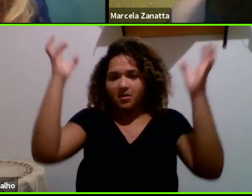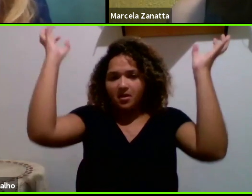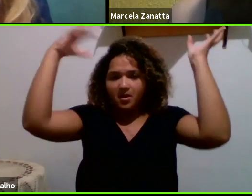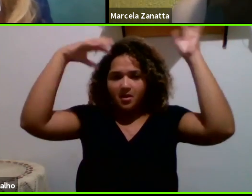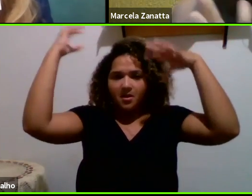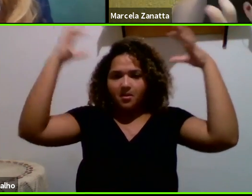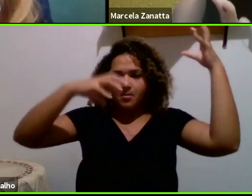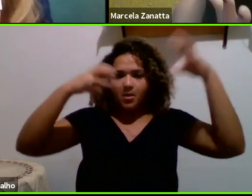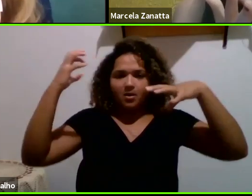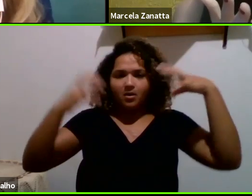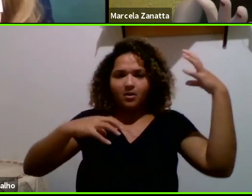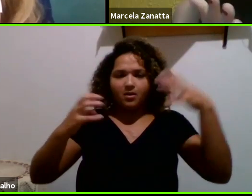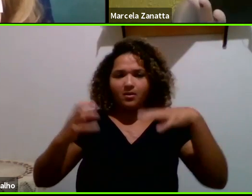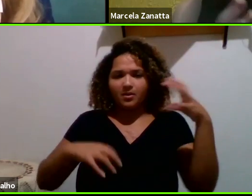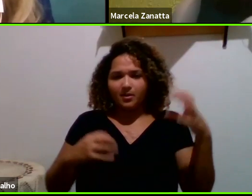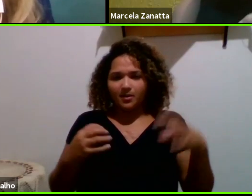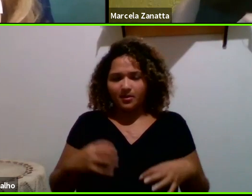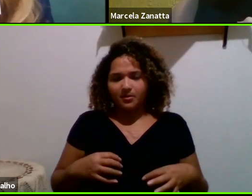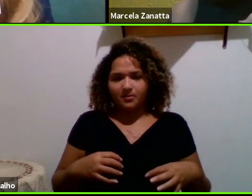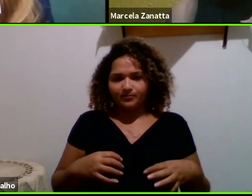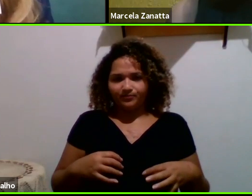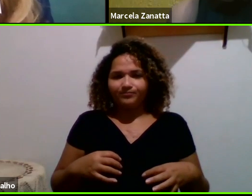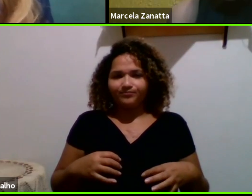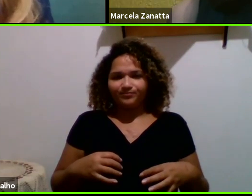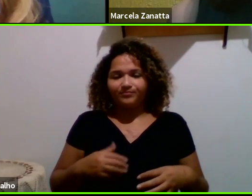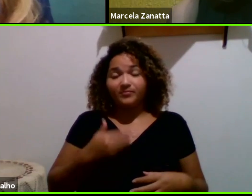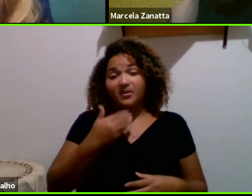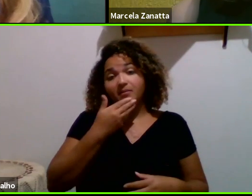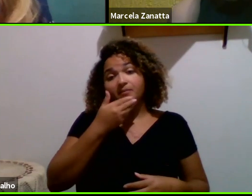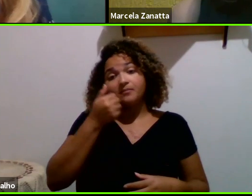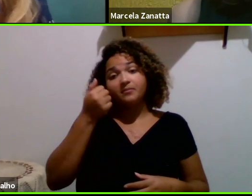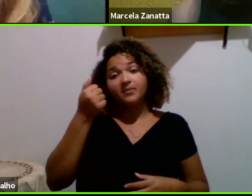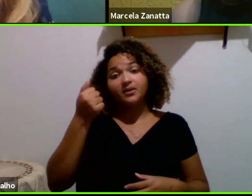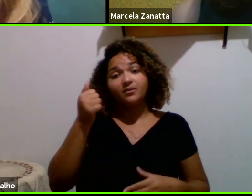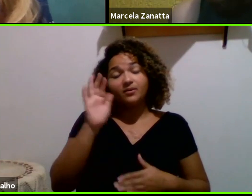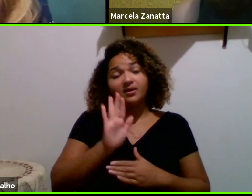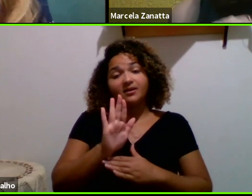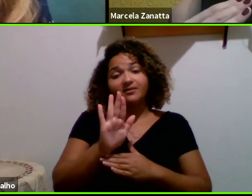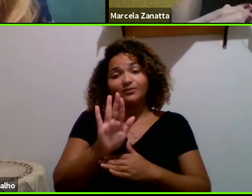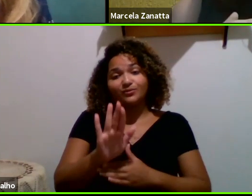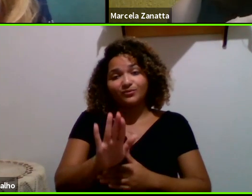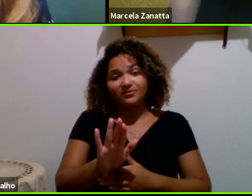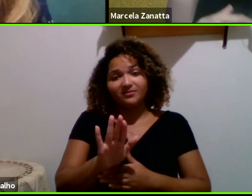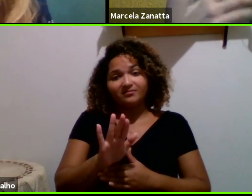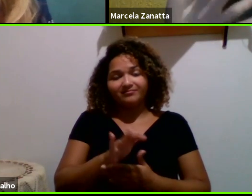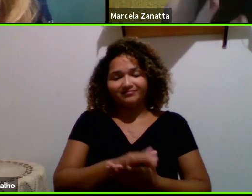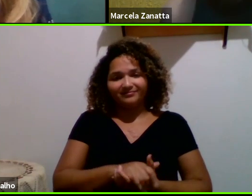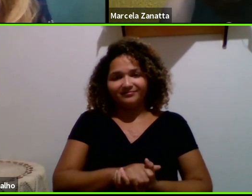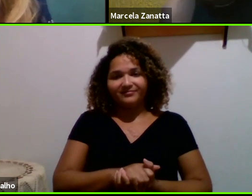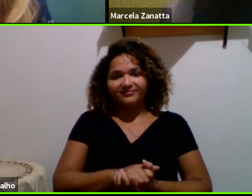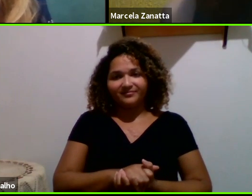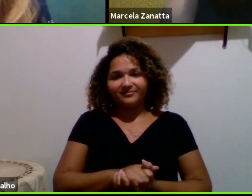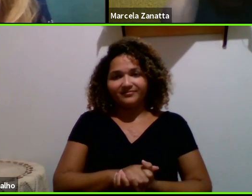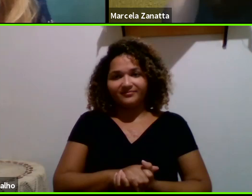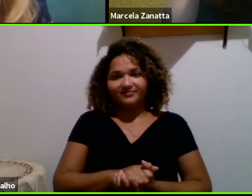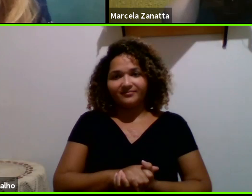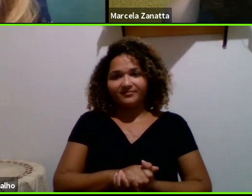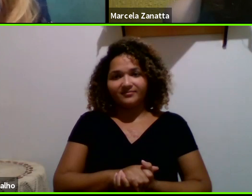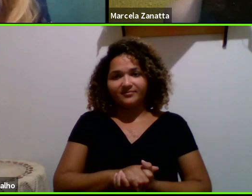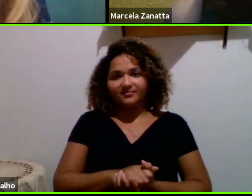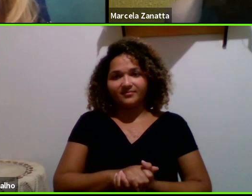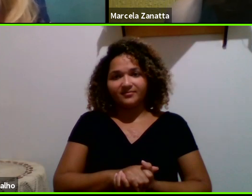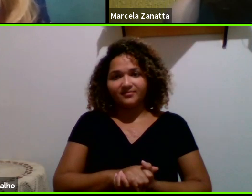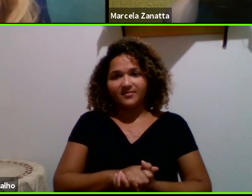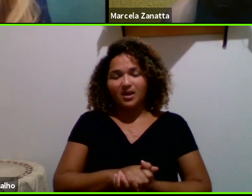ter utilizado para melhorar um pouquinho esse padrão de contração, para que essa mulher possa ter, assim, um respiro mesmo entre